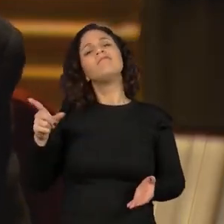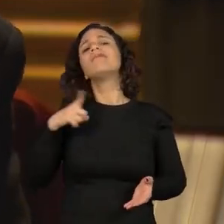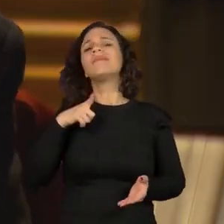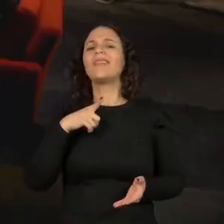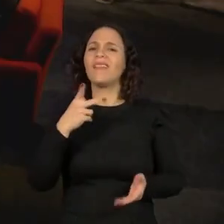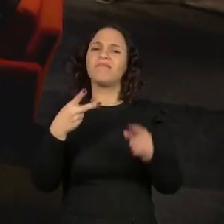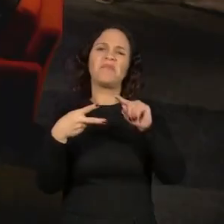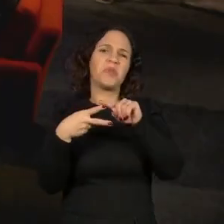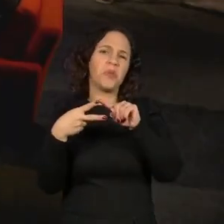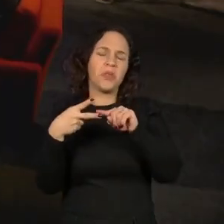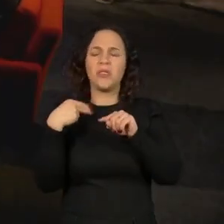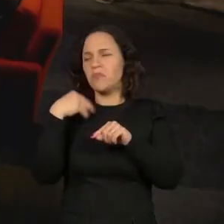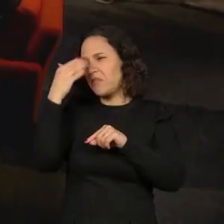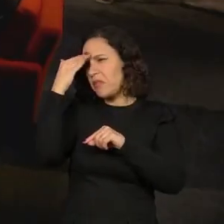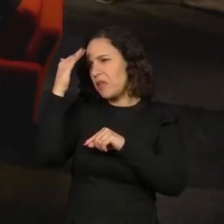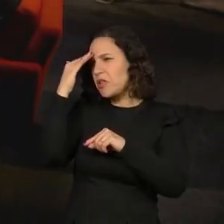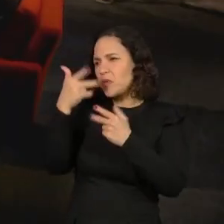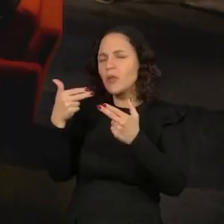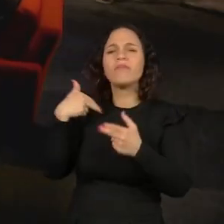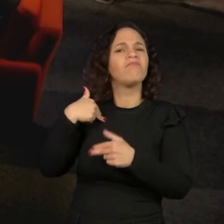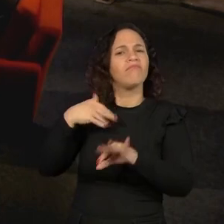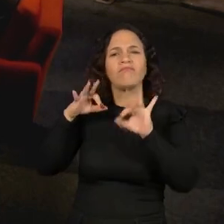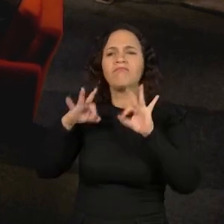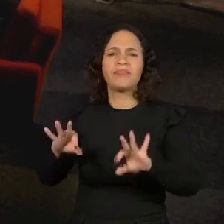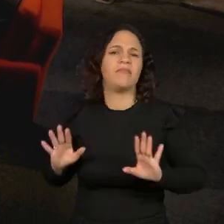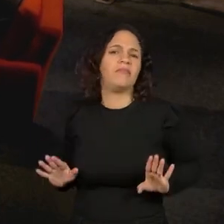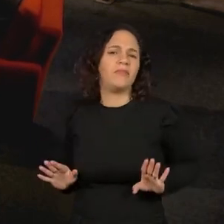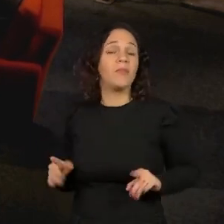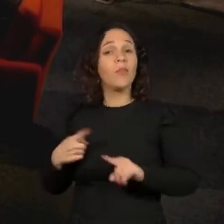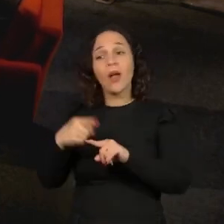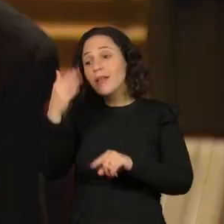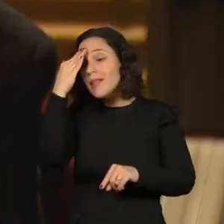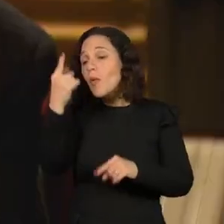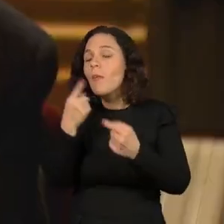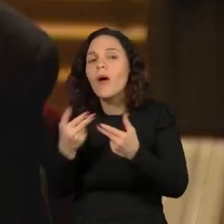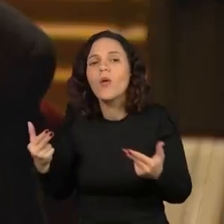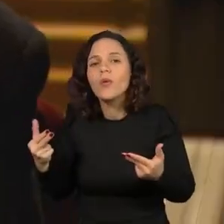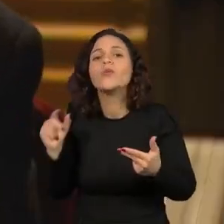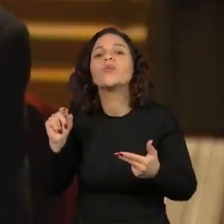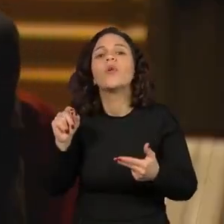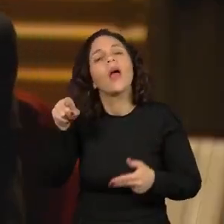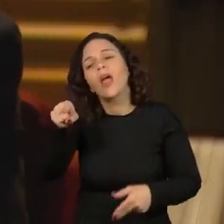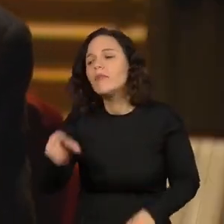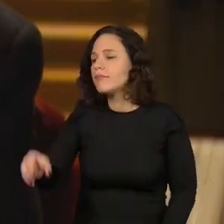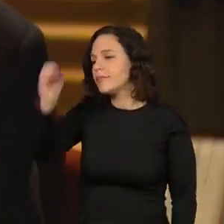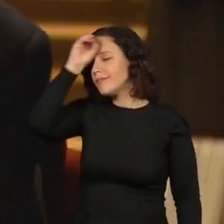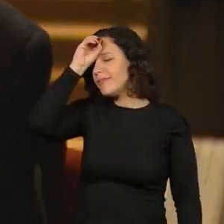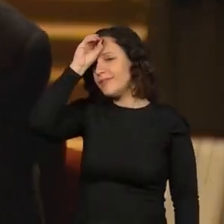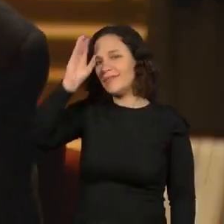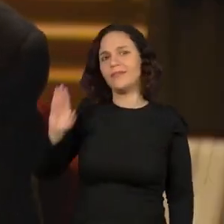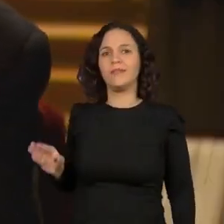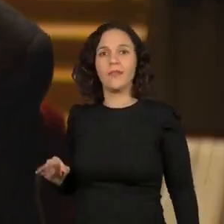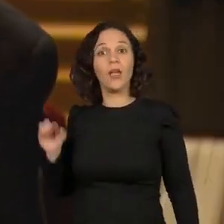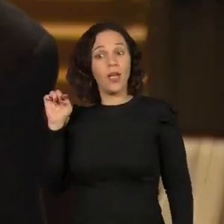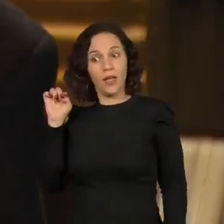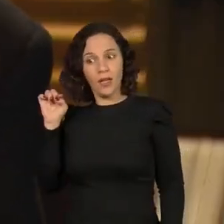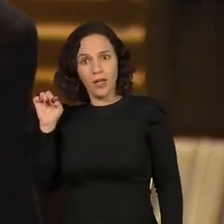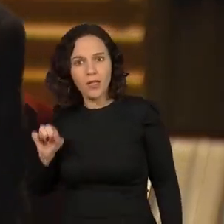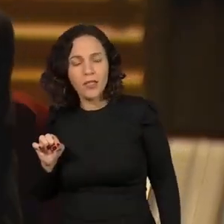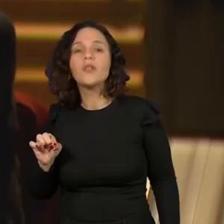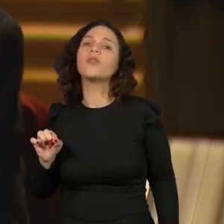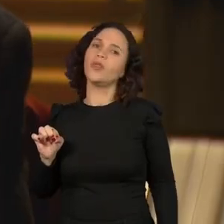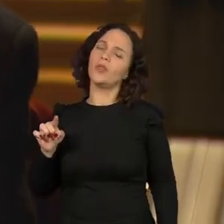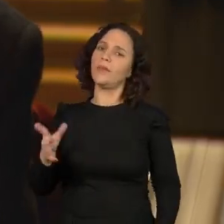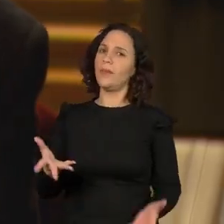entendido e E por quê Porque ele sabe uma coisa é ele sabe que não sabe e isto é uma